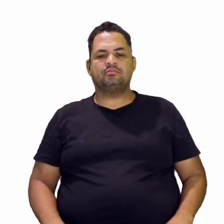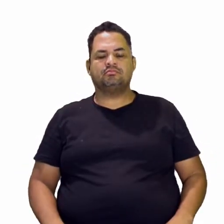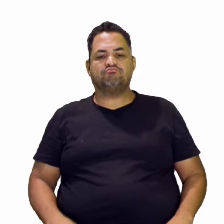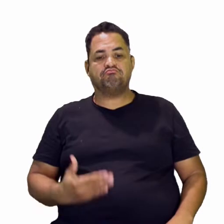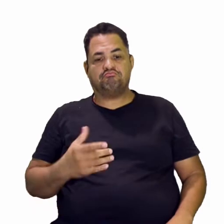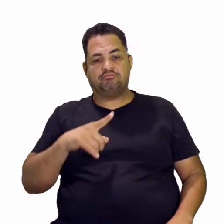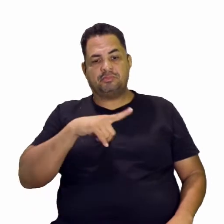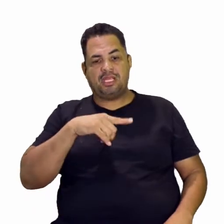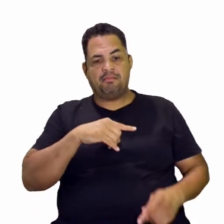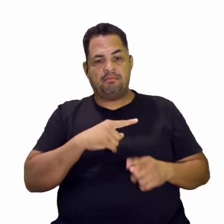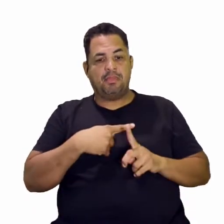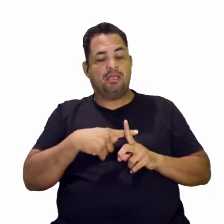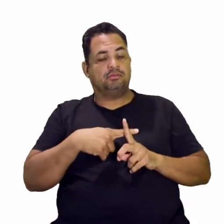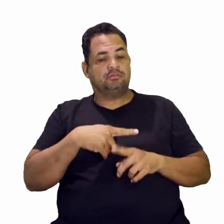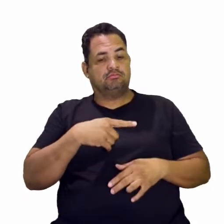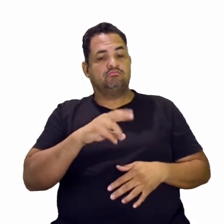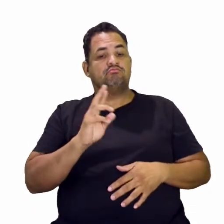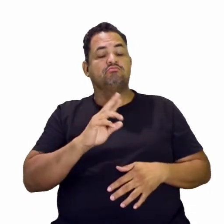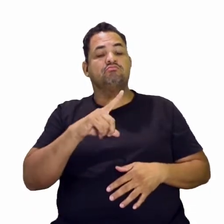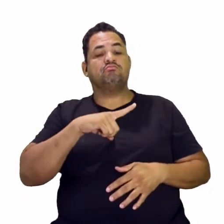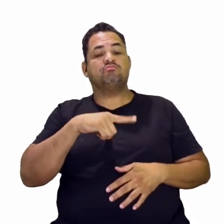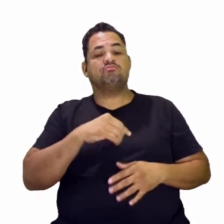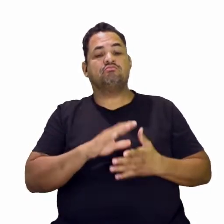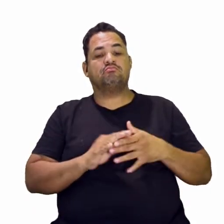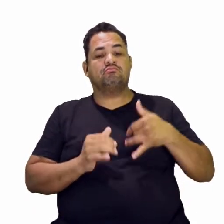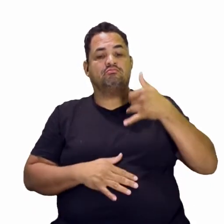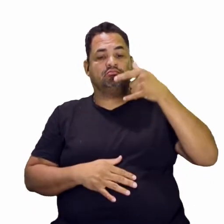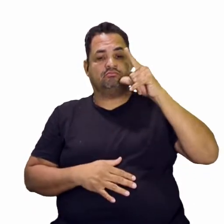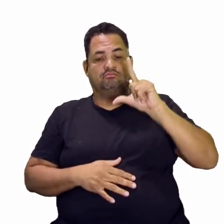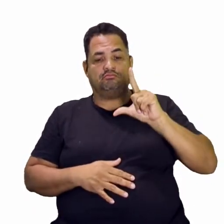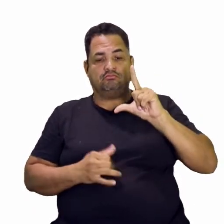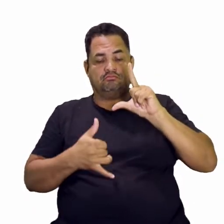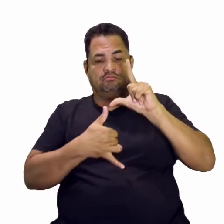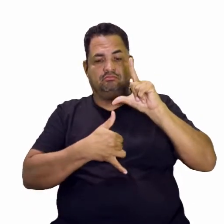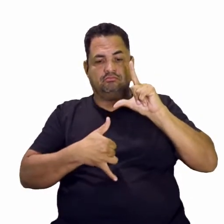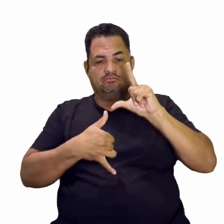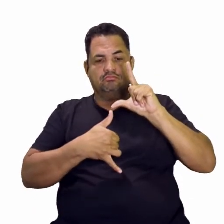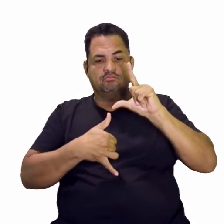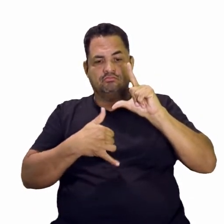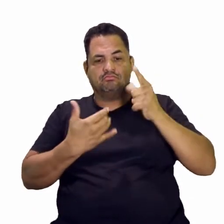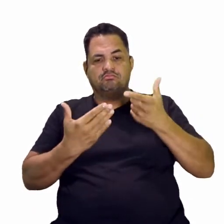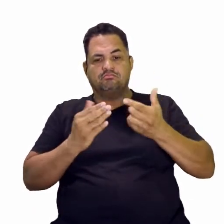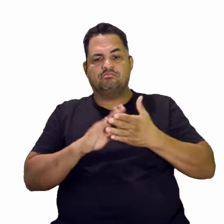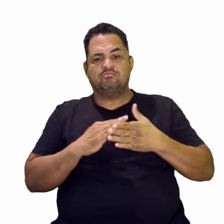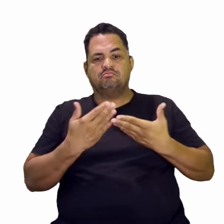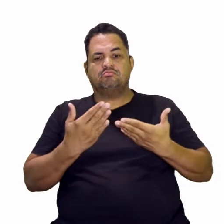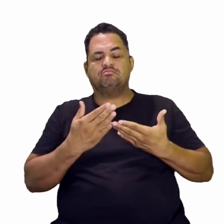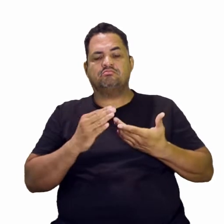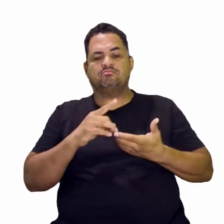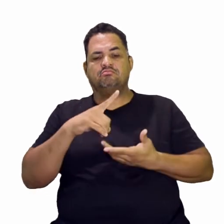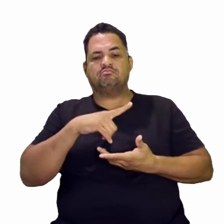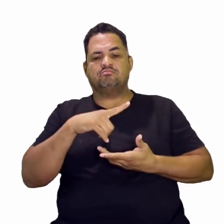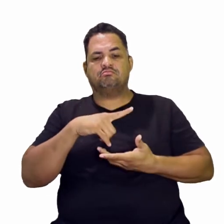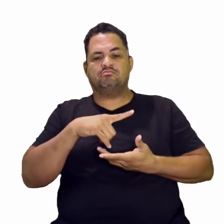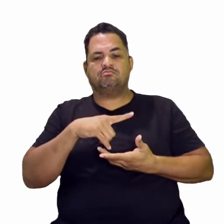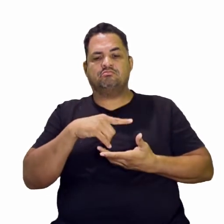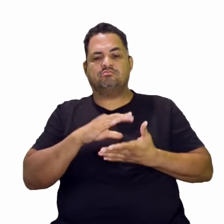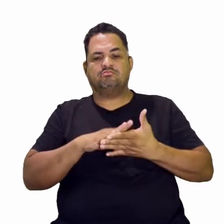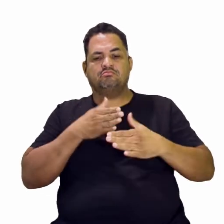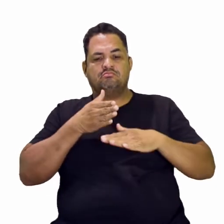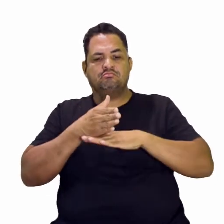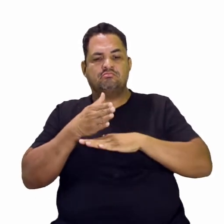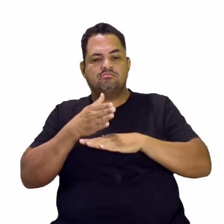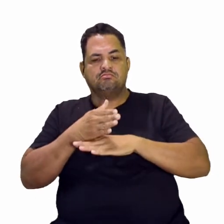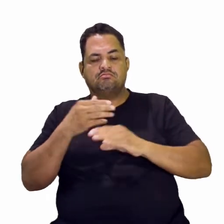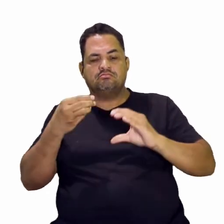tá? Estão entendendo? Então, ele fornece mais energia, porém, a nível de acessibilidade